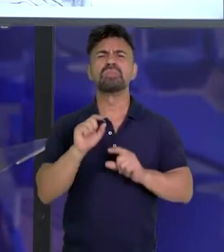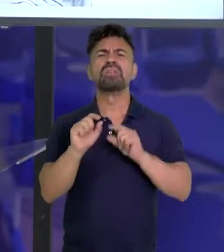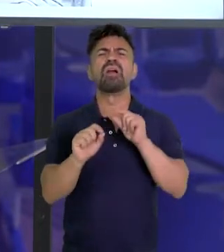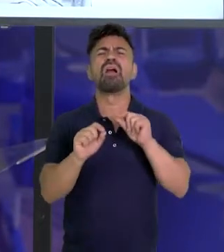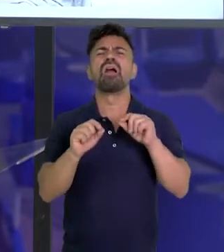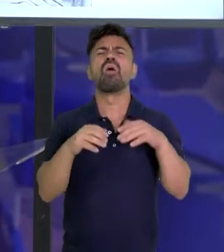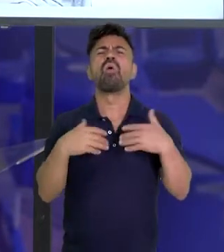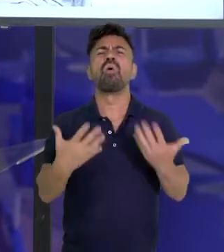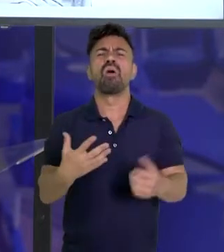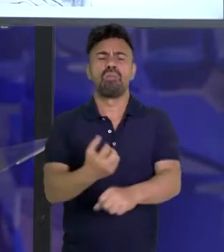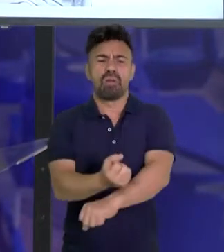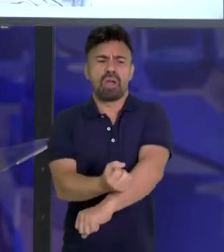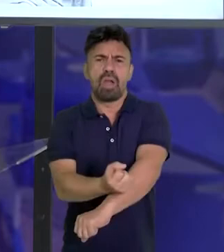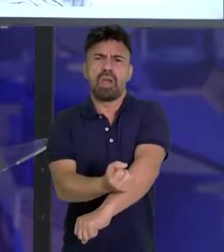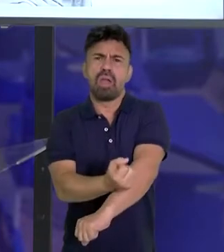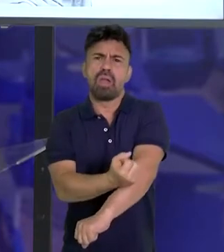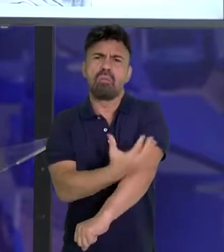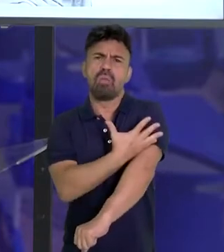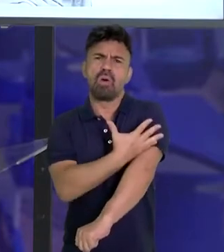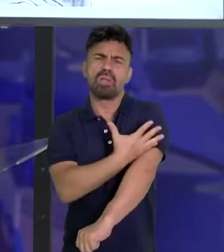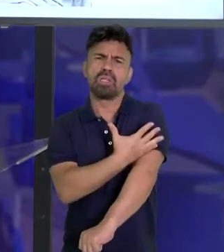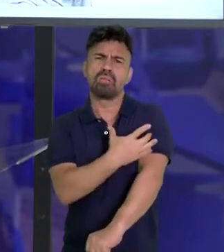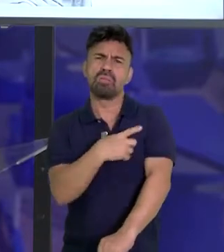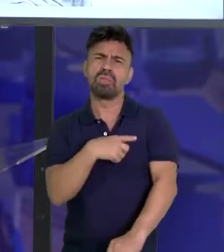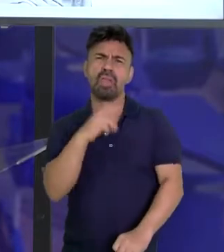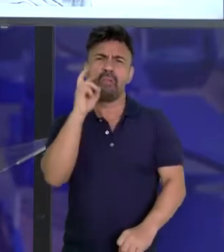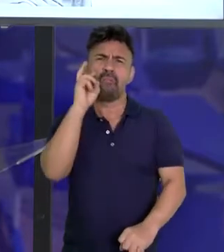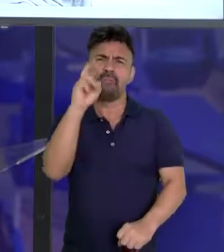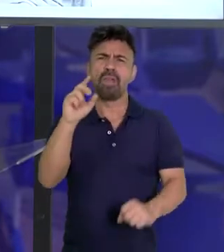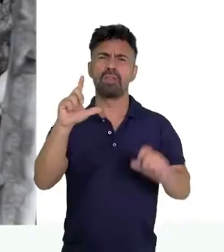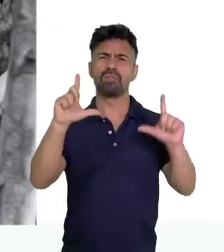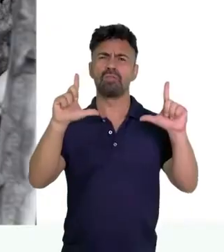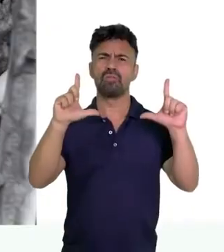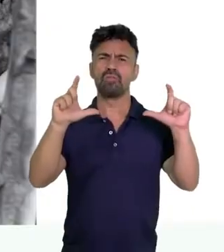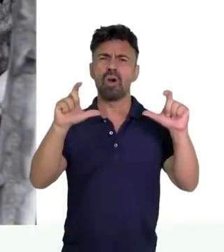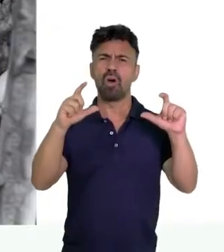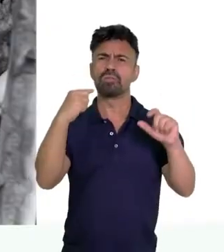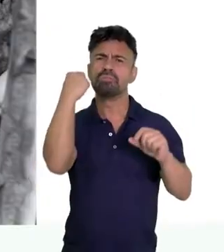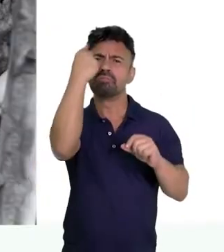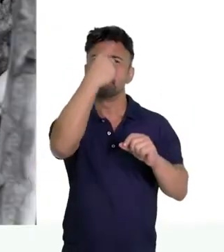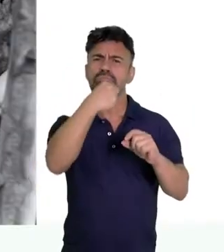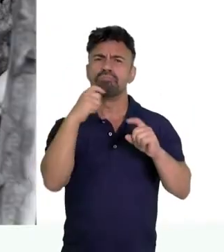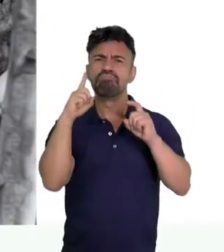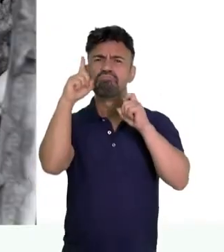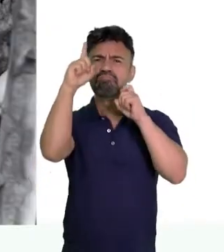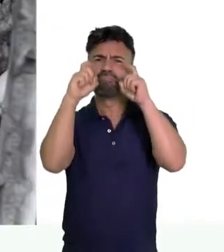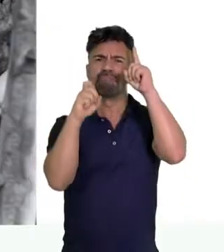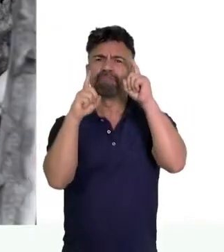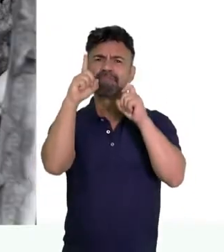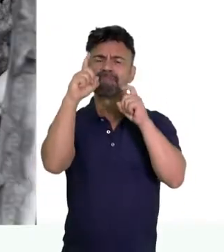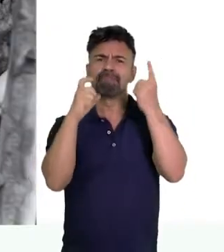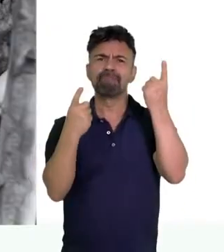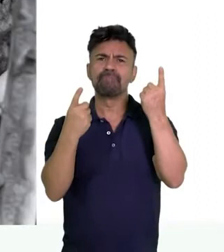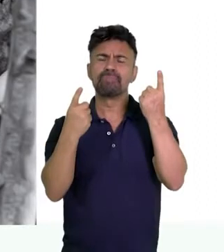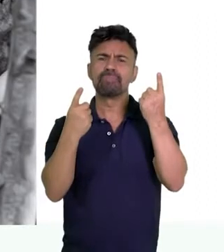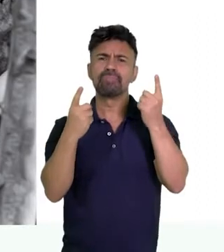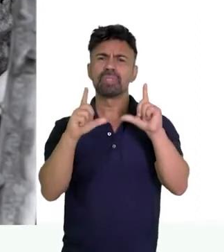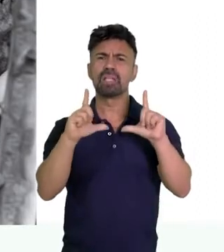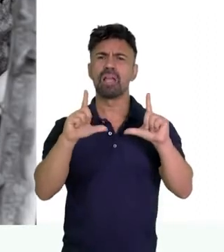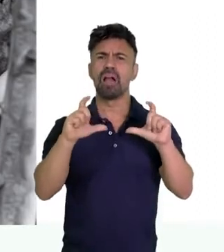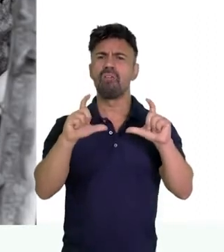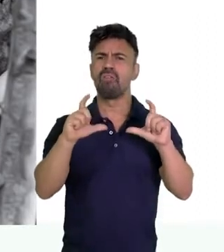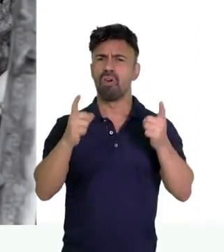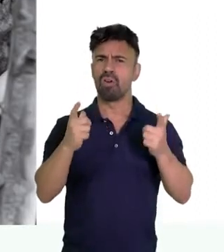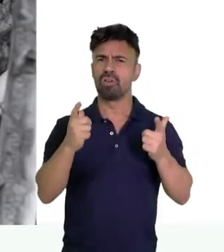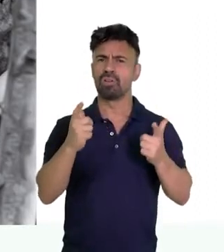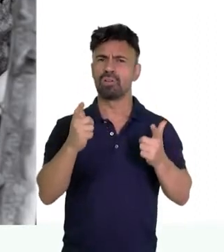emoções vocês conseguem ler no olhar, na expressão facial, na composição da foto?